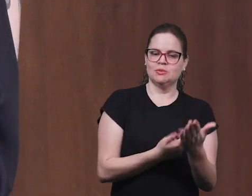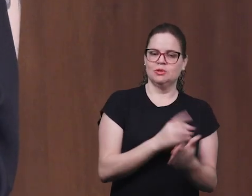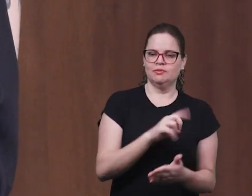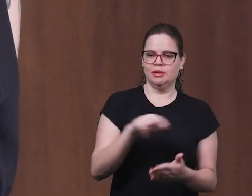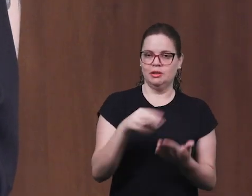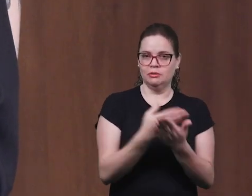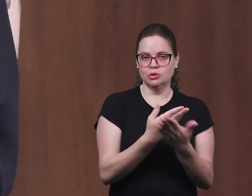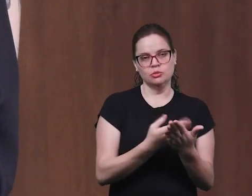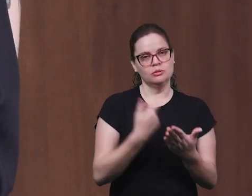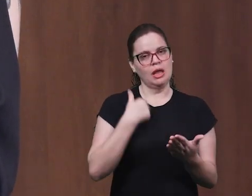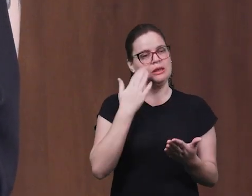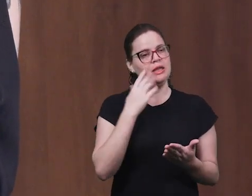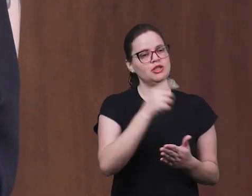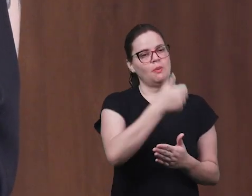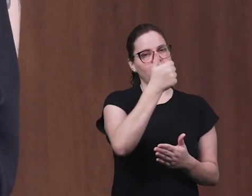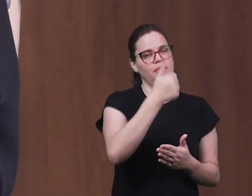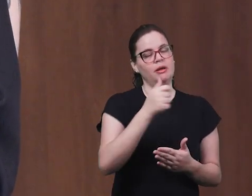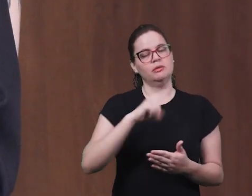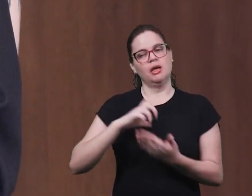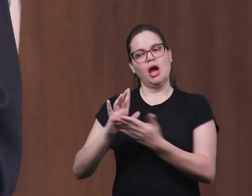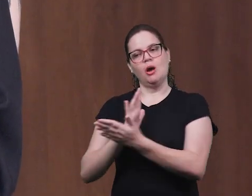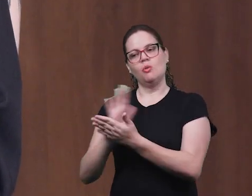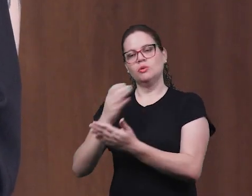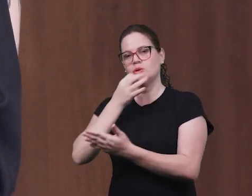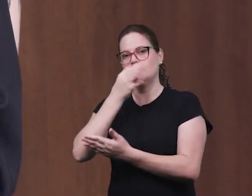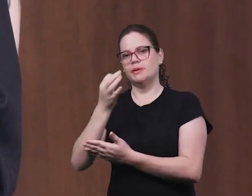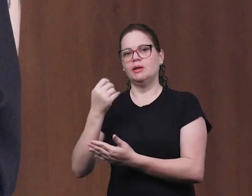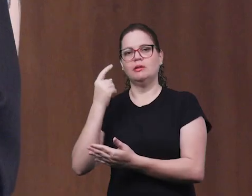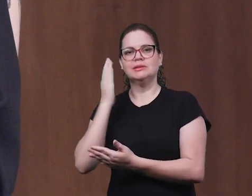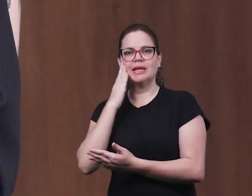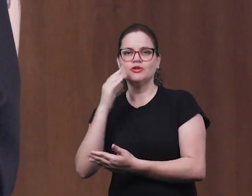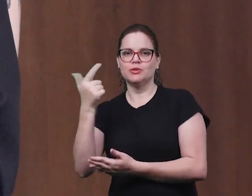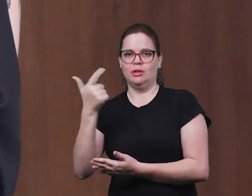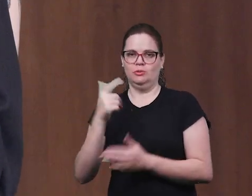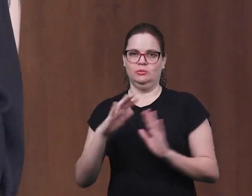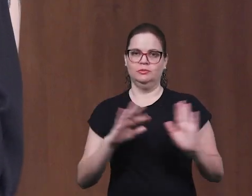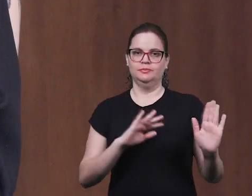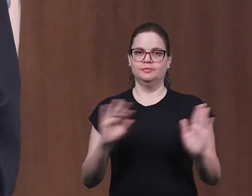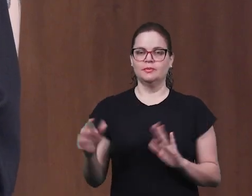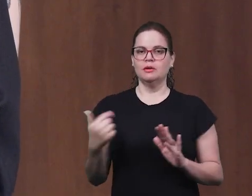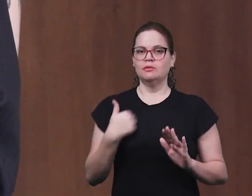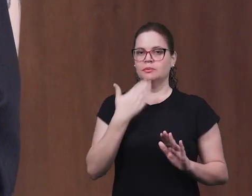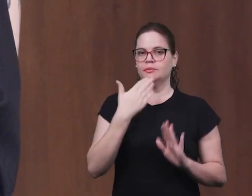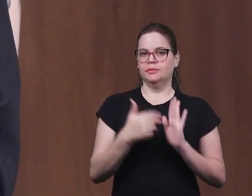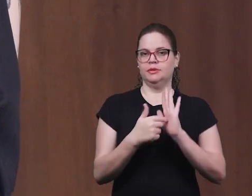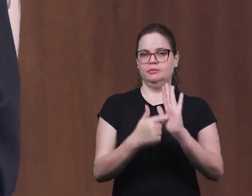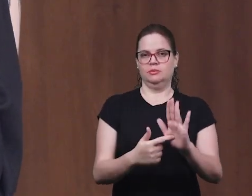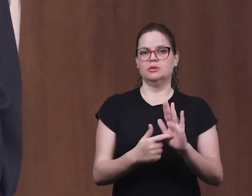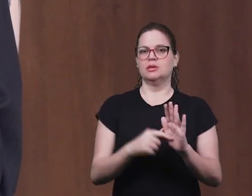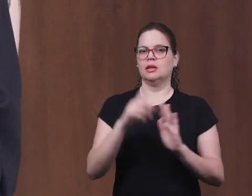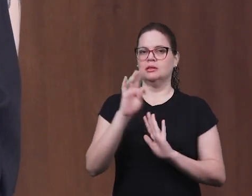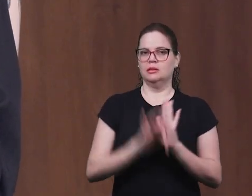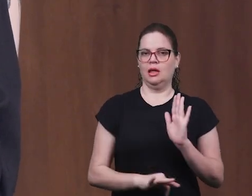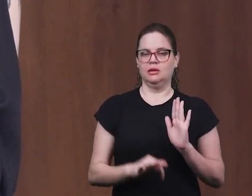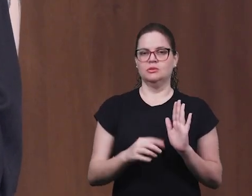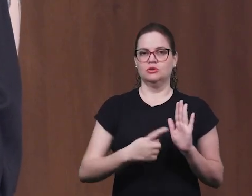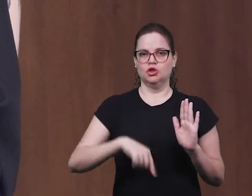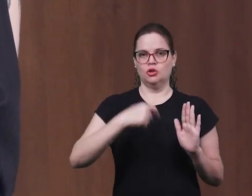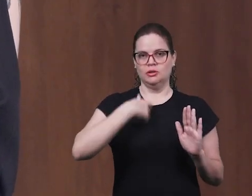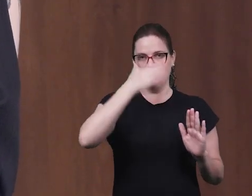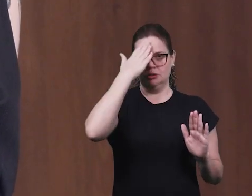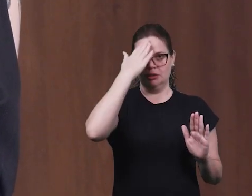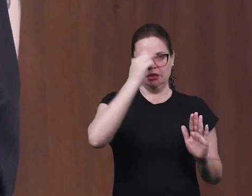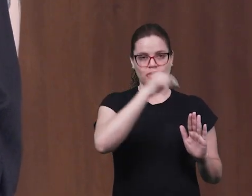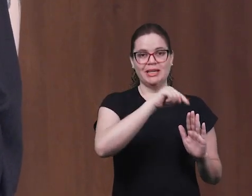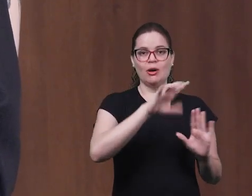ser confirmado agora, pediu o pastor Gerson, para mostrar os textos que fundamentam esse entendimento de